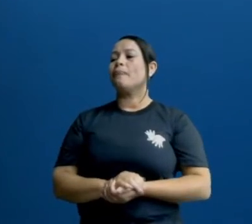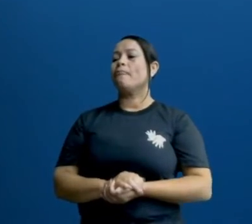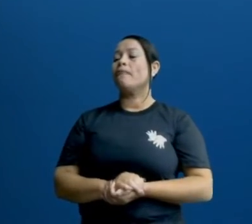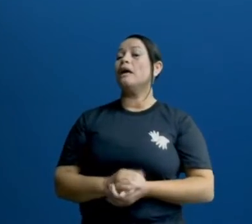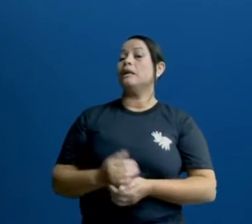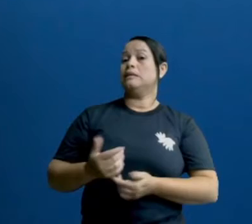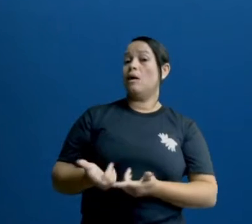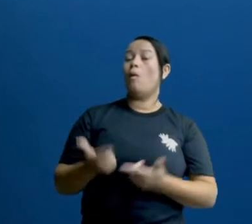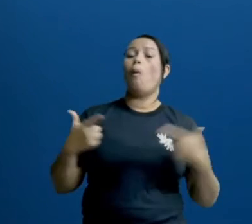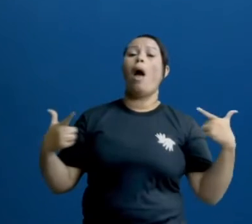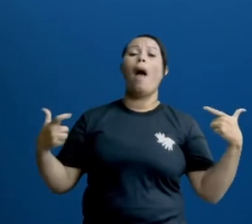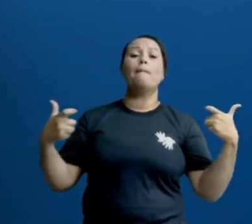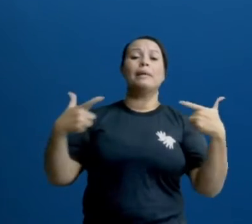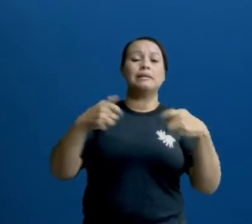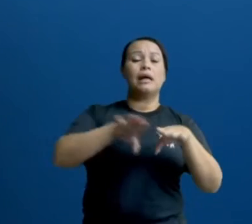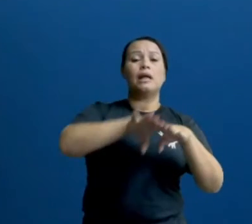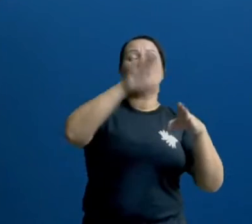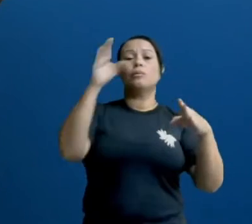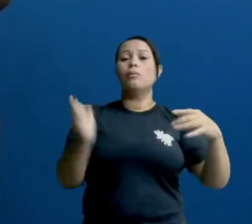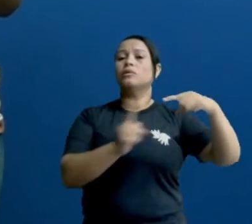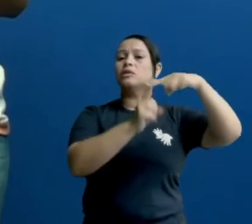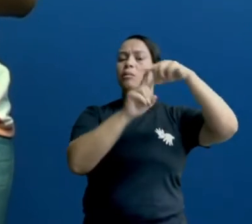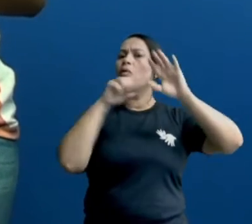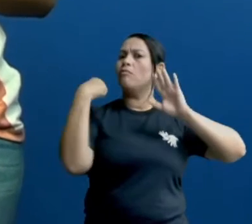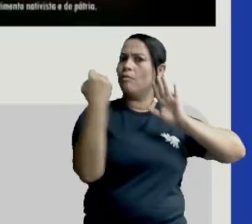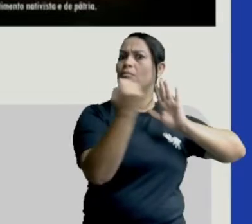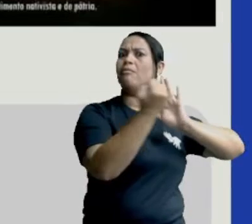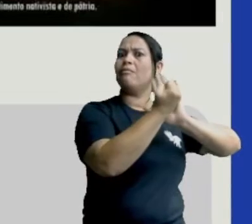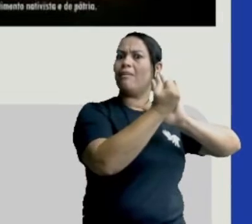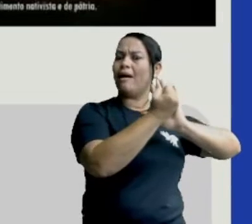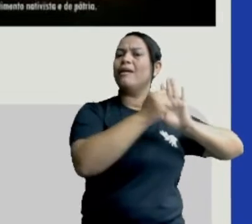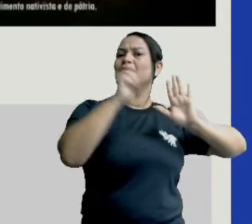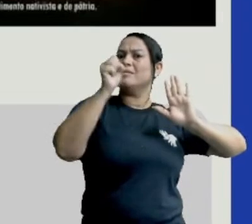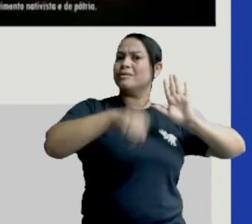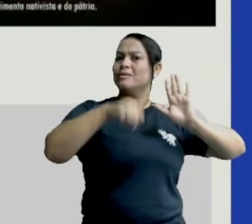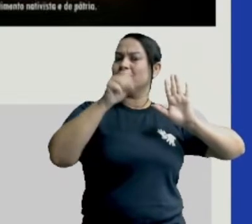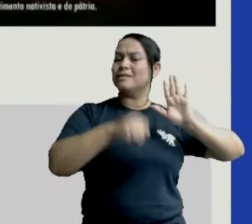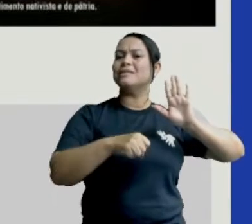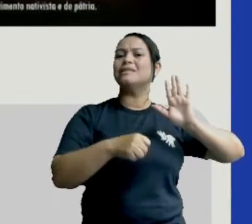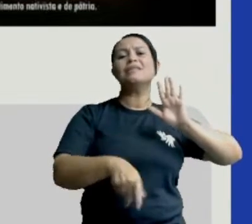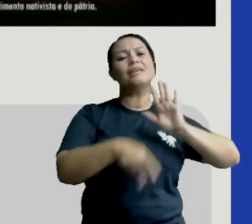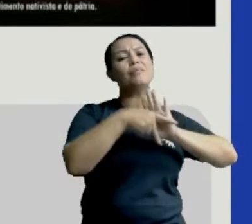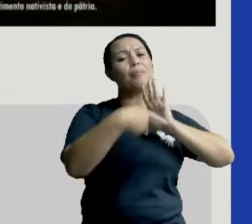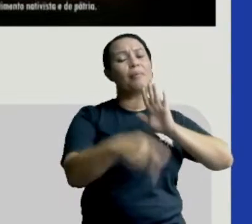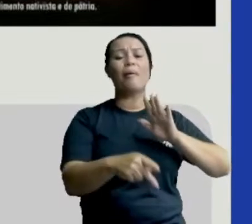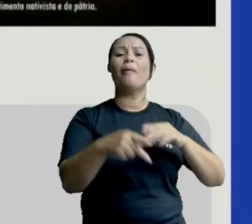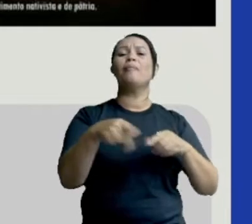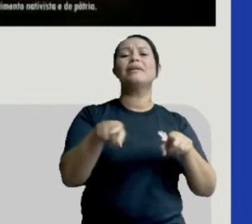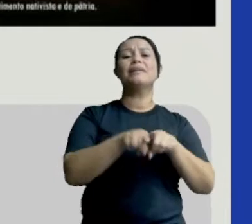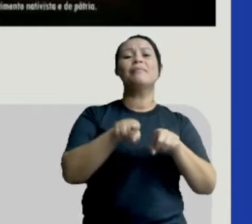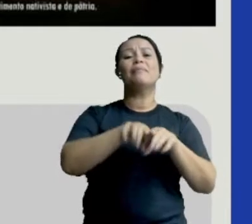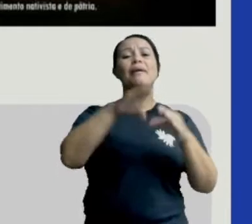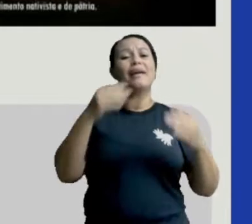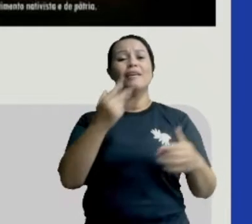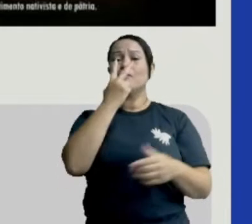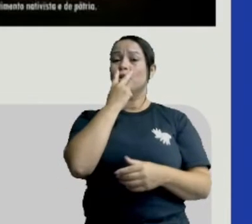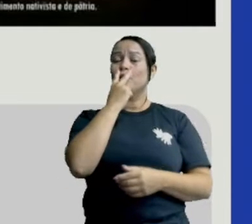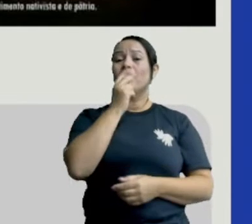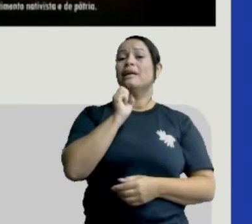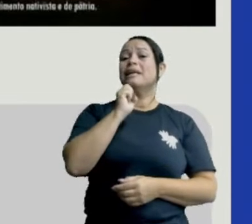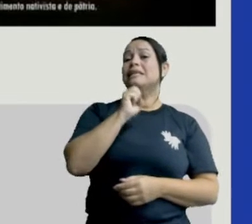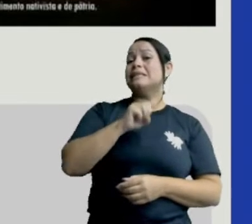A Batalha do Monte das Tabocas foi um marco na campanha da insurreição e sem Tabocas não